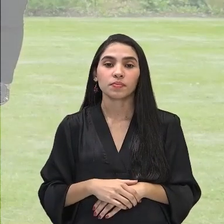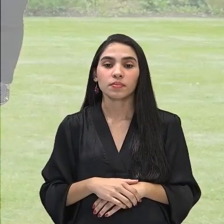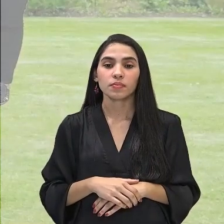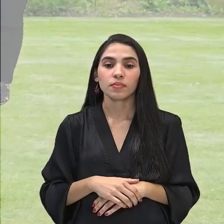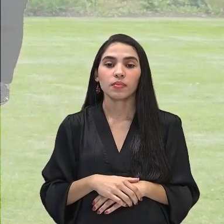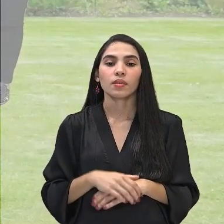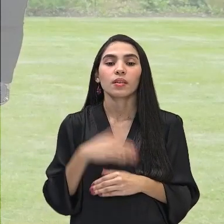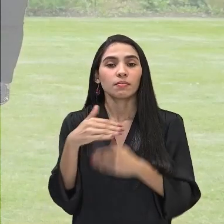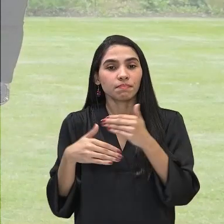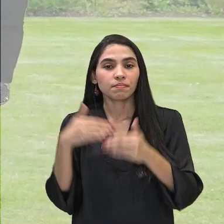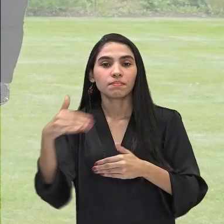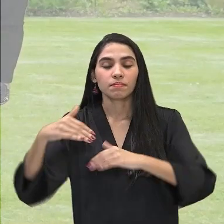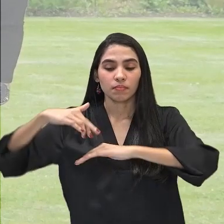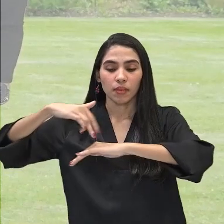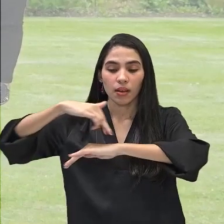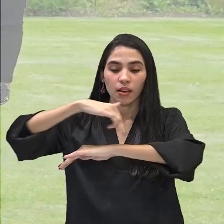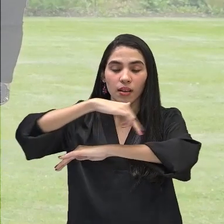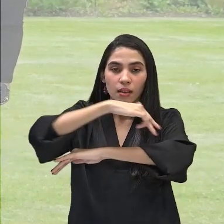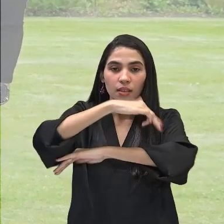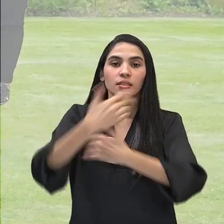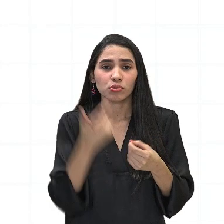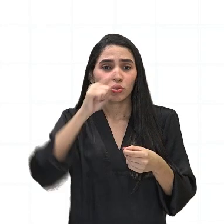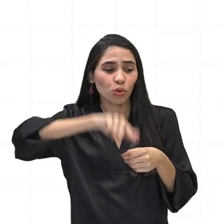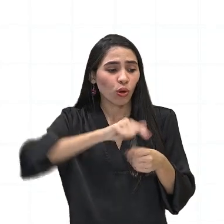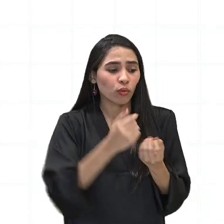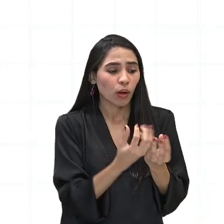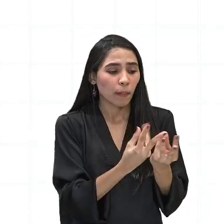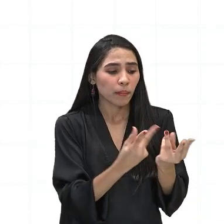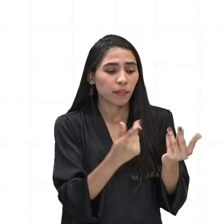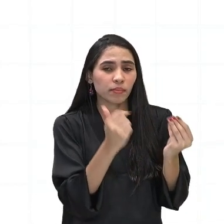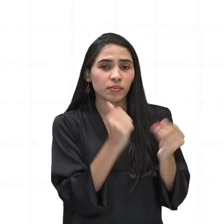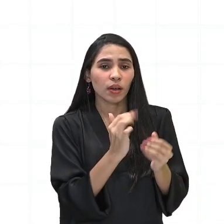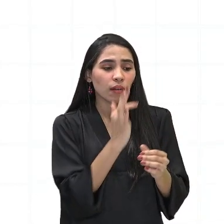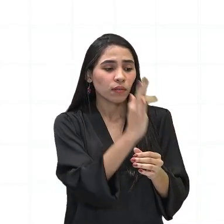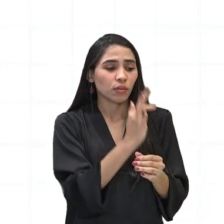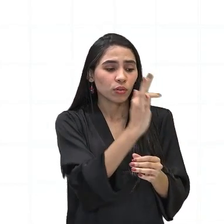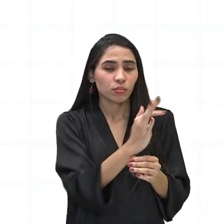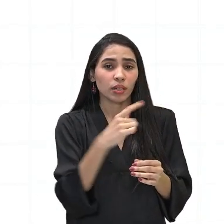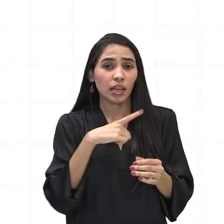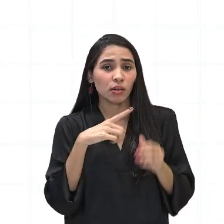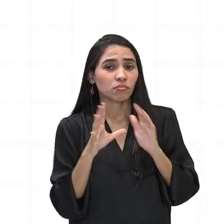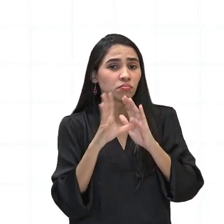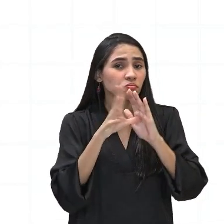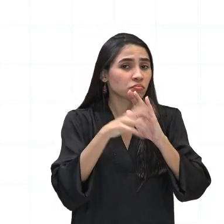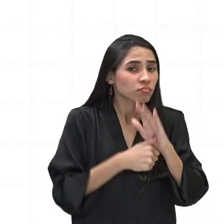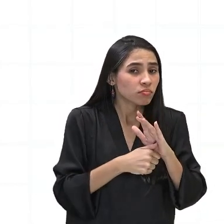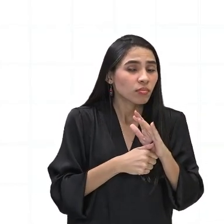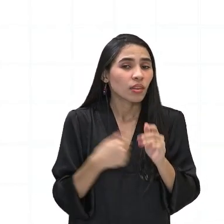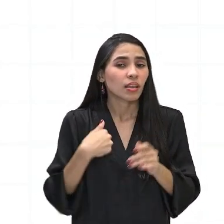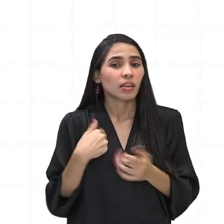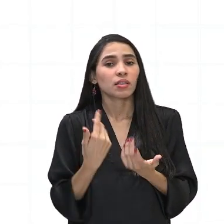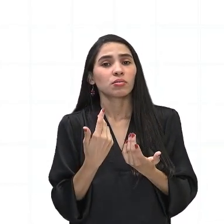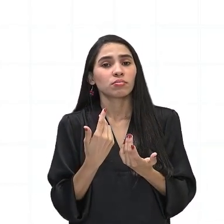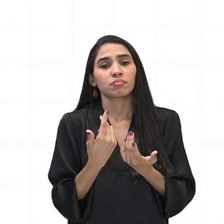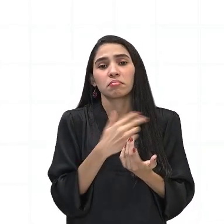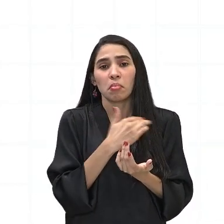saibam que essa história é resultado de observações. Por exemplo, eu vejo sempre acontecendo